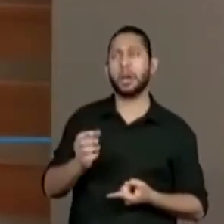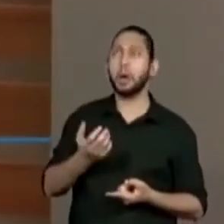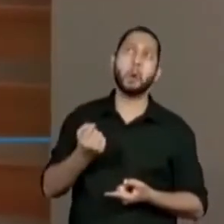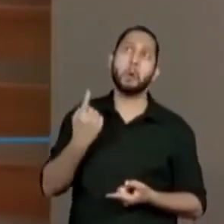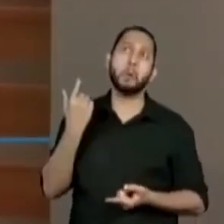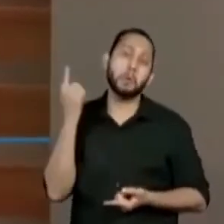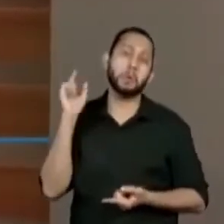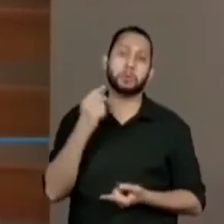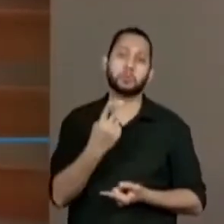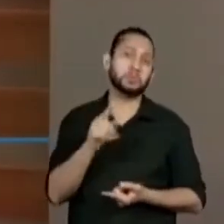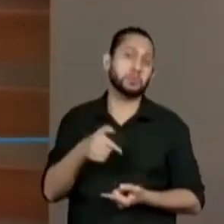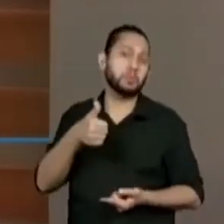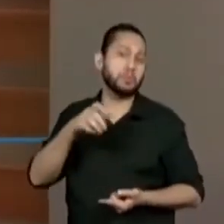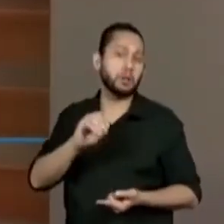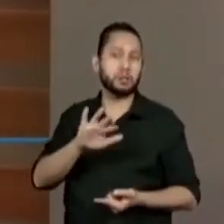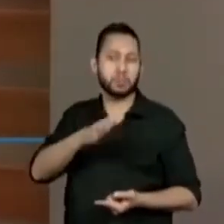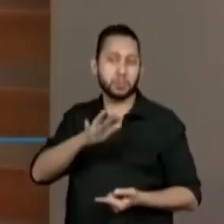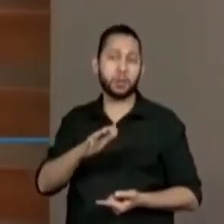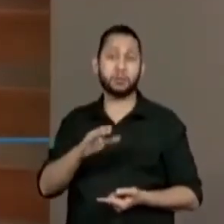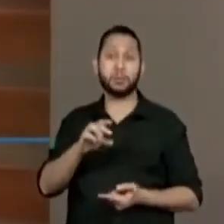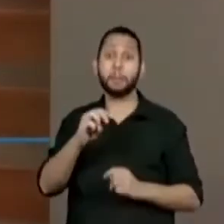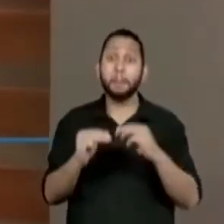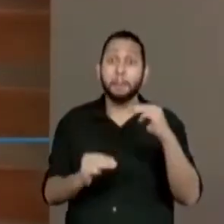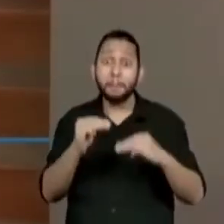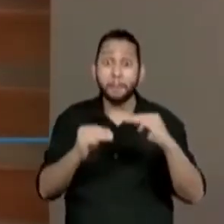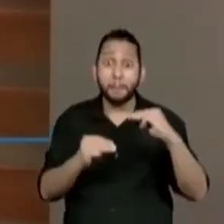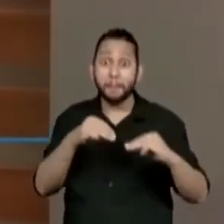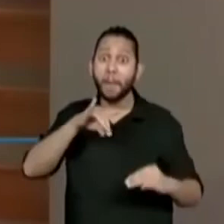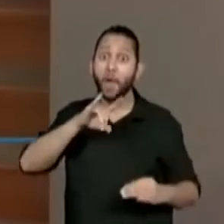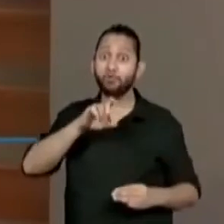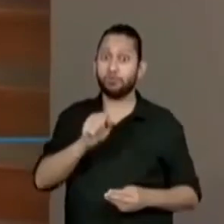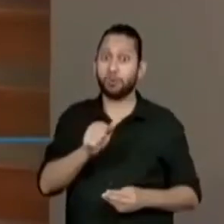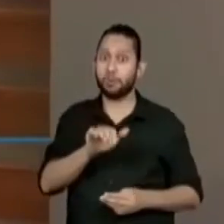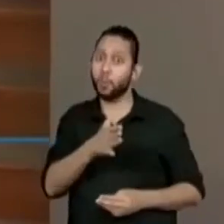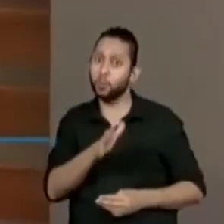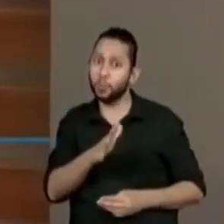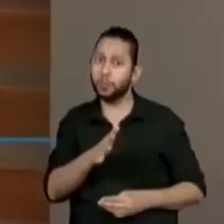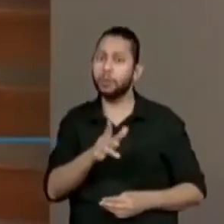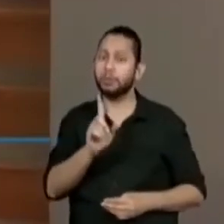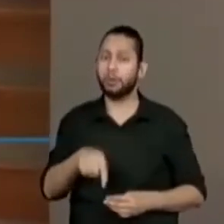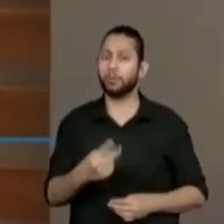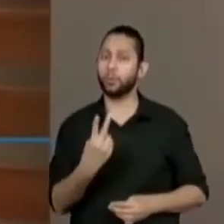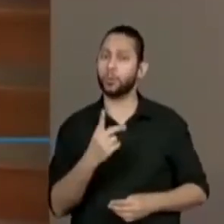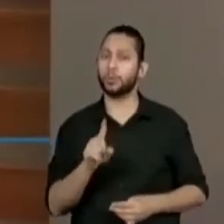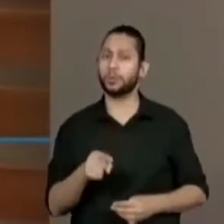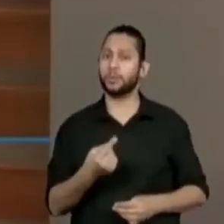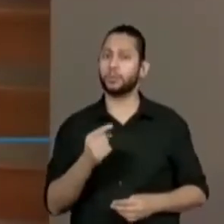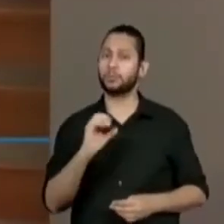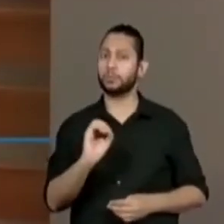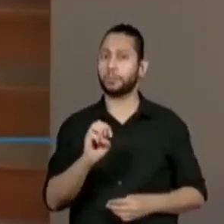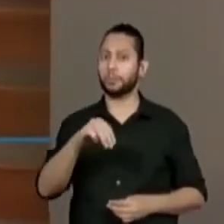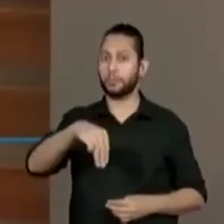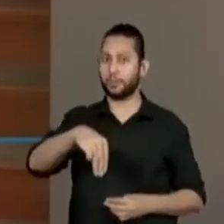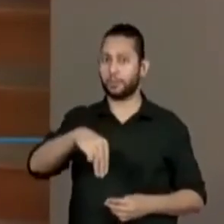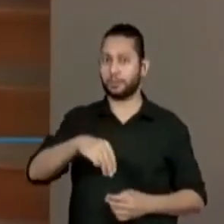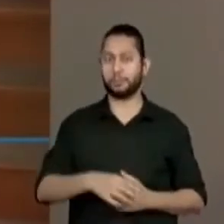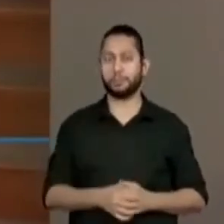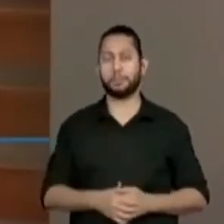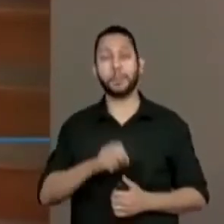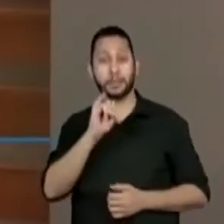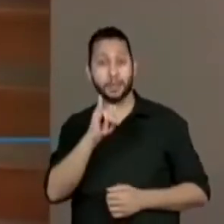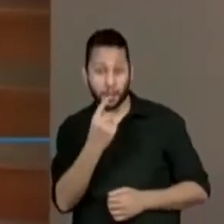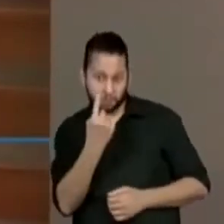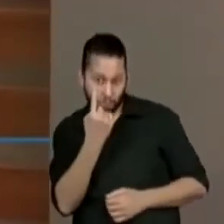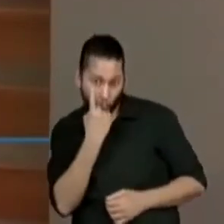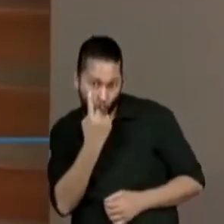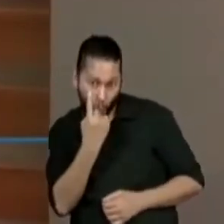mas numa média de 2 metros. Então, eu, aluno investigador, penso o seguinte, então tá, se uma porta mede em torno de